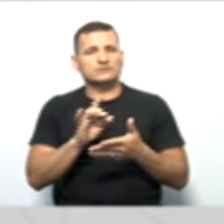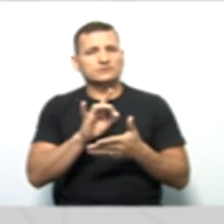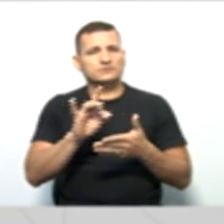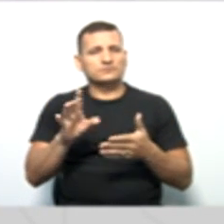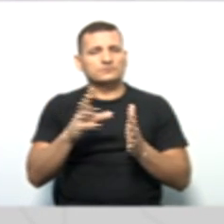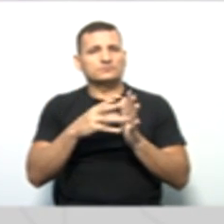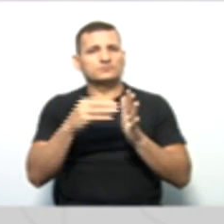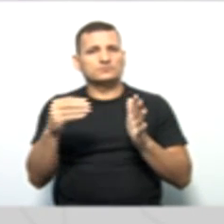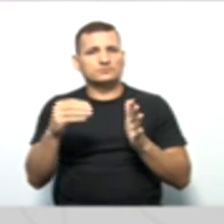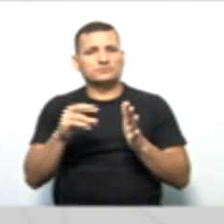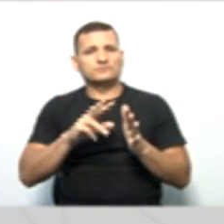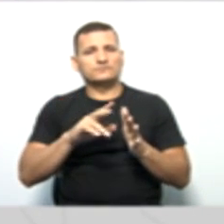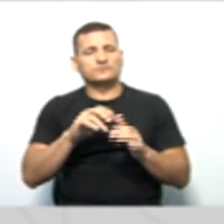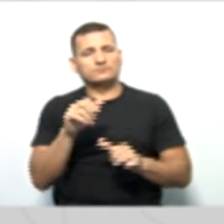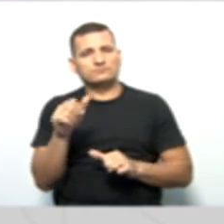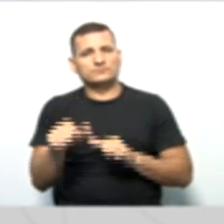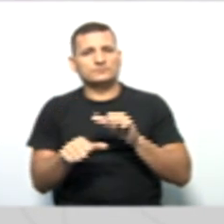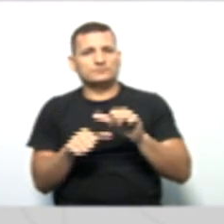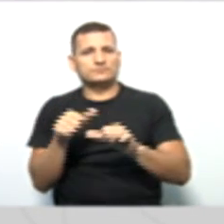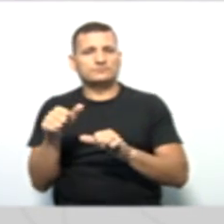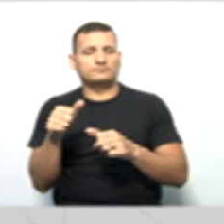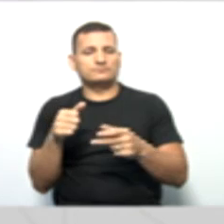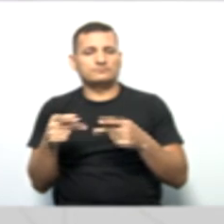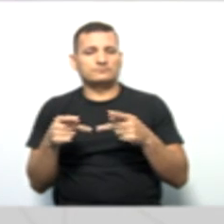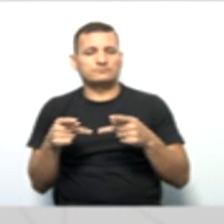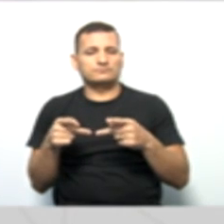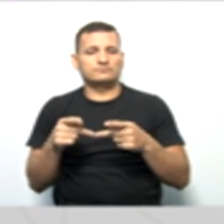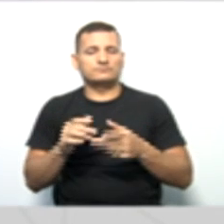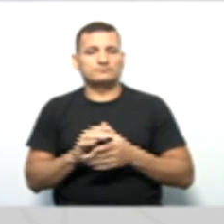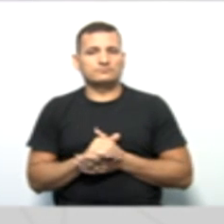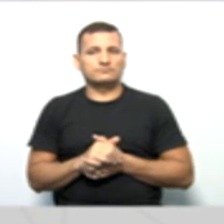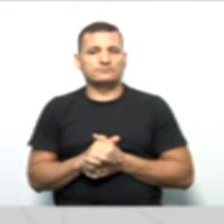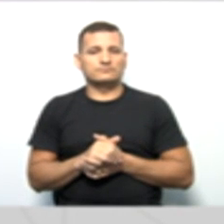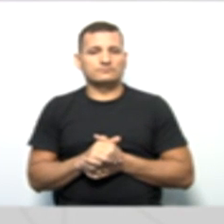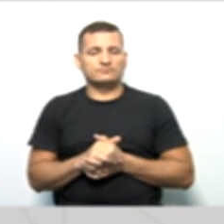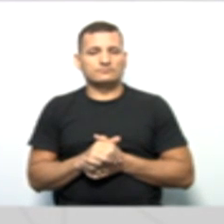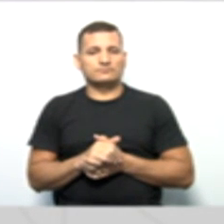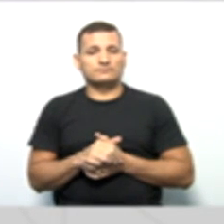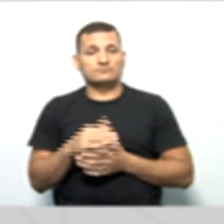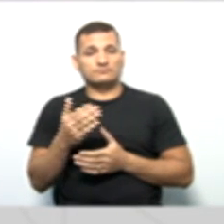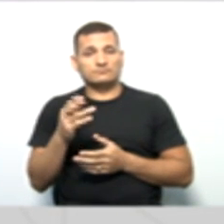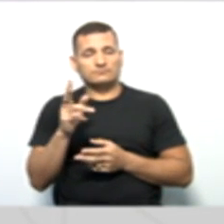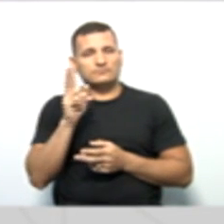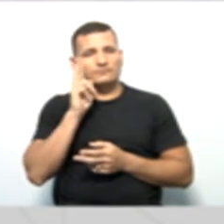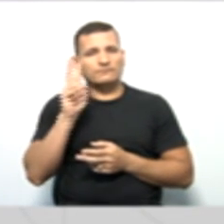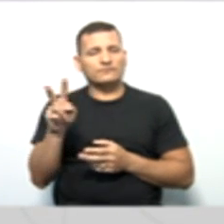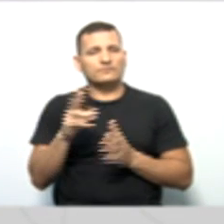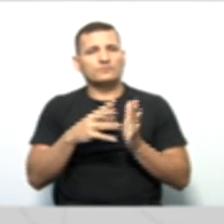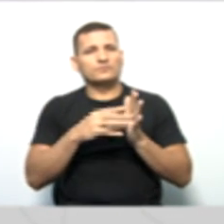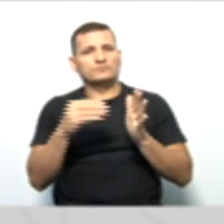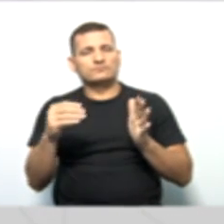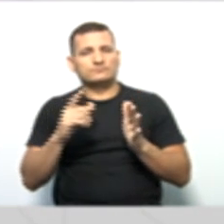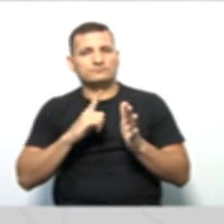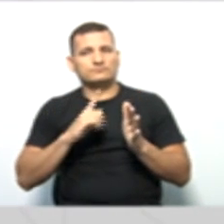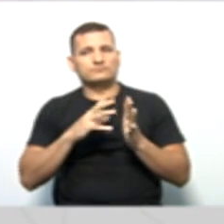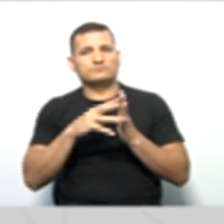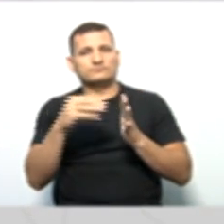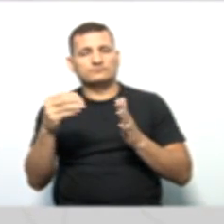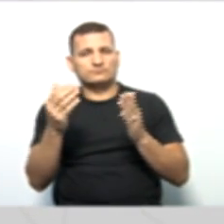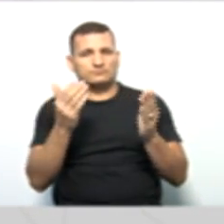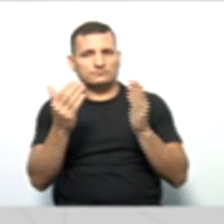análise é transformado em um projeto equivalente. Tá? Então a gente viu lá aqueles modelos, a gente tem os modelos de